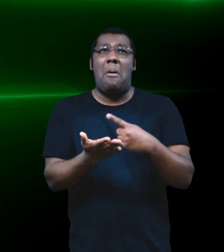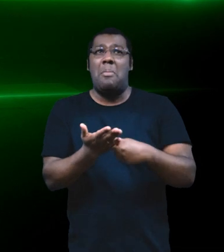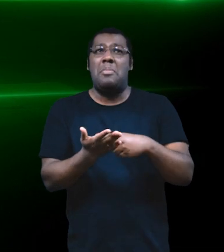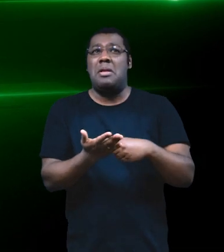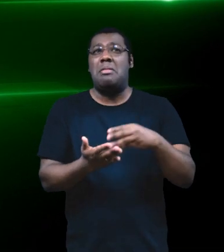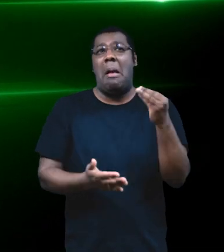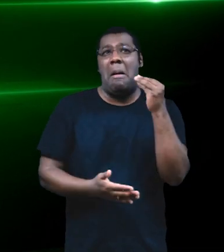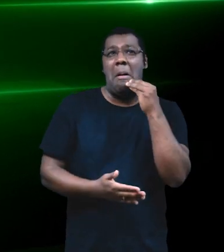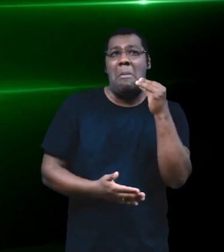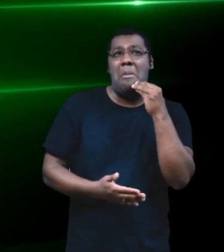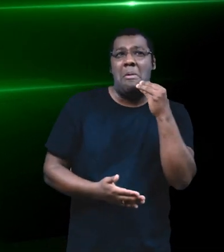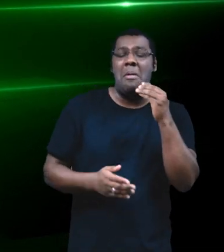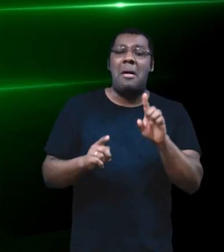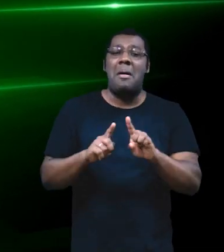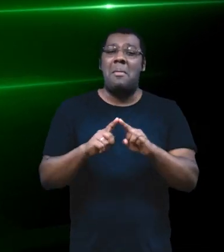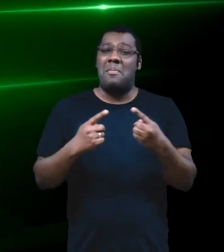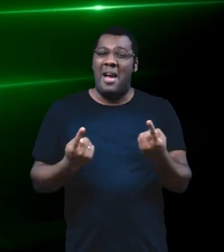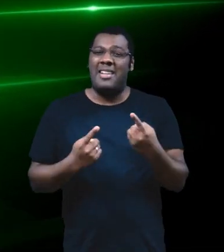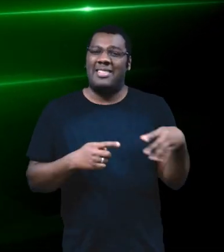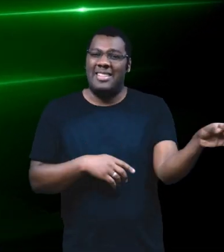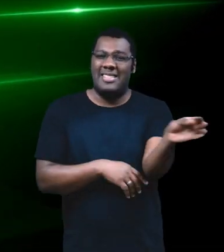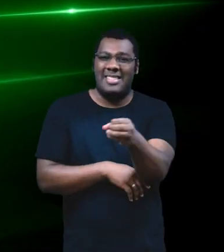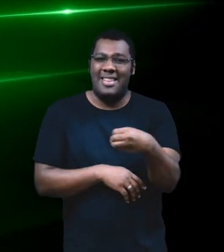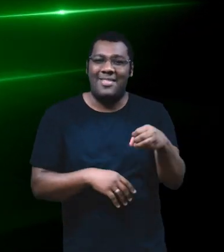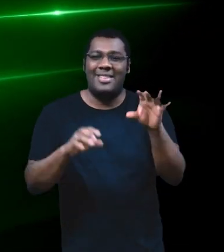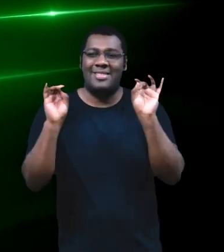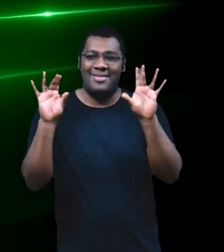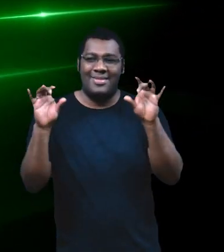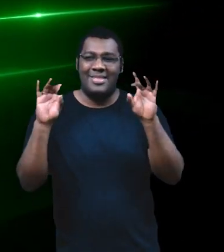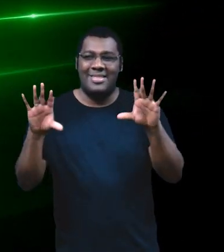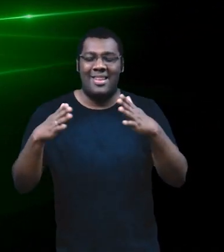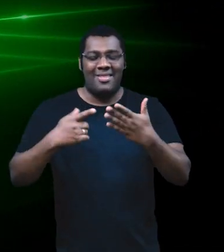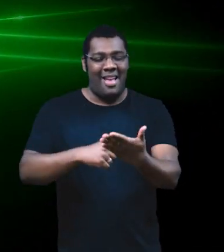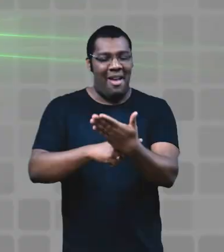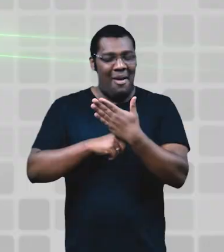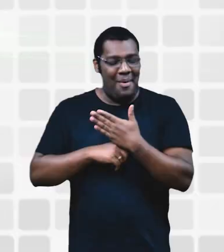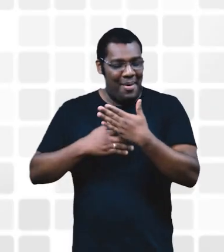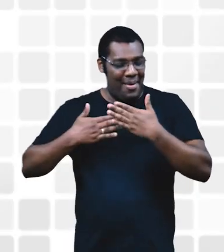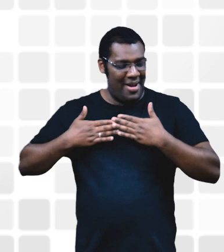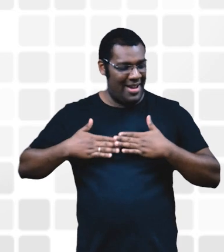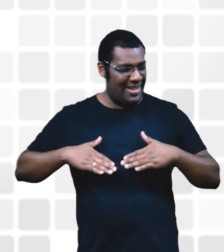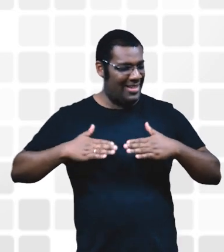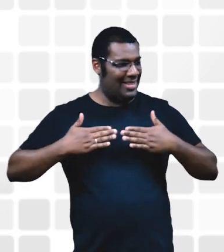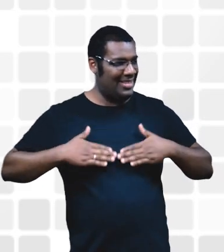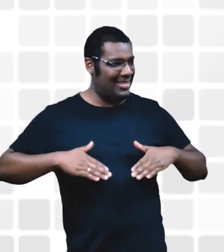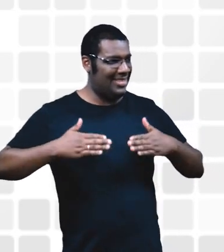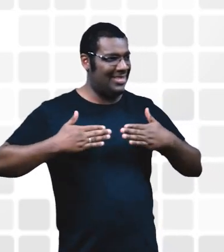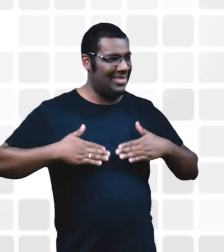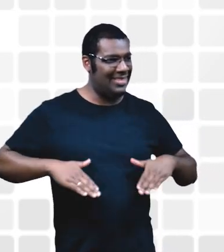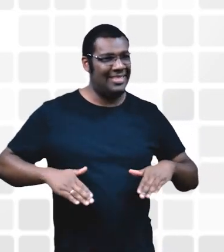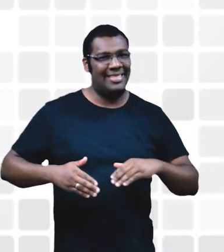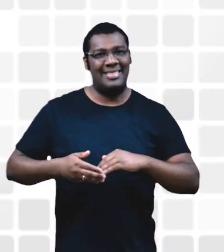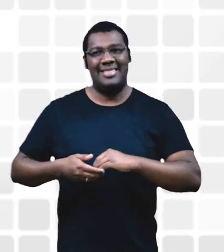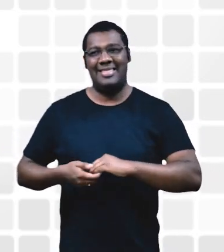Cerveja especial pra relaxar. Cerveja especial pra relaxar.